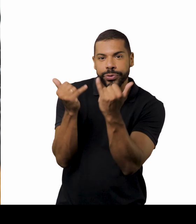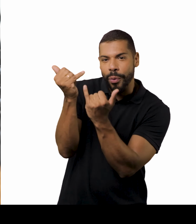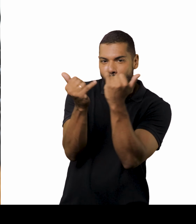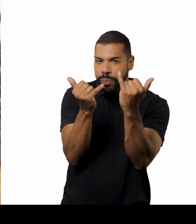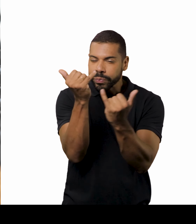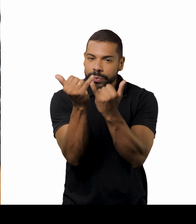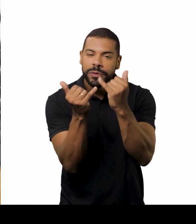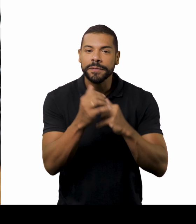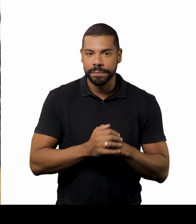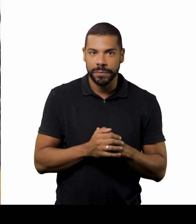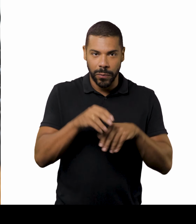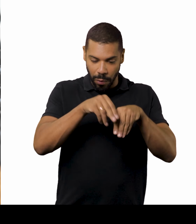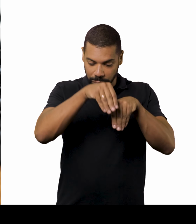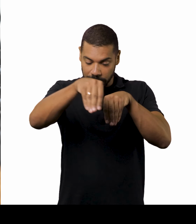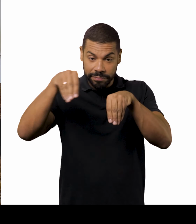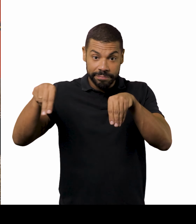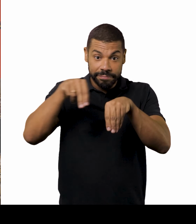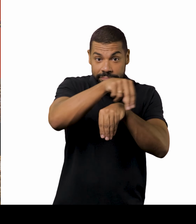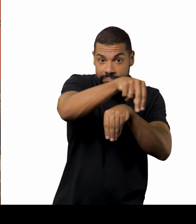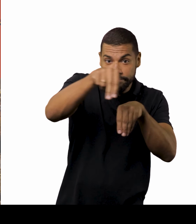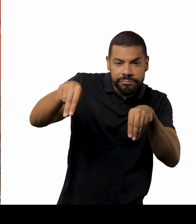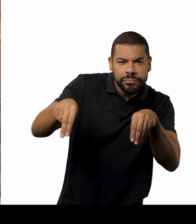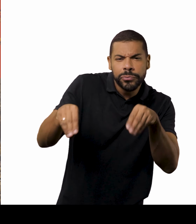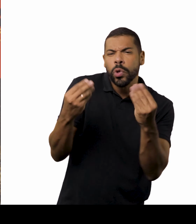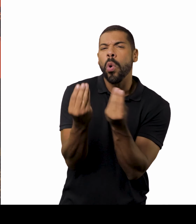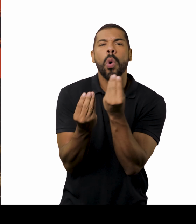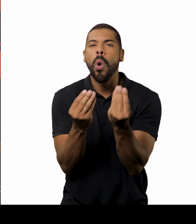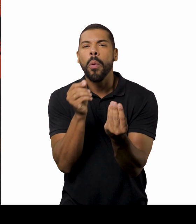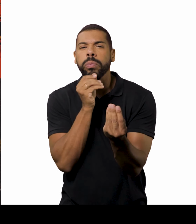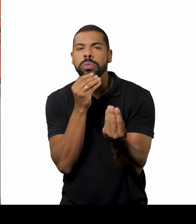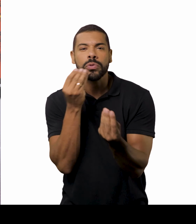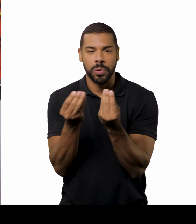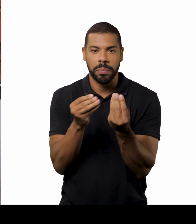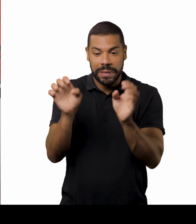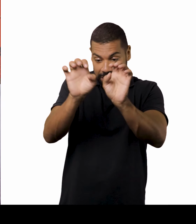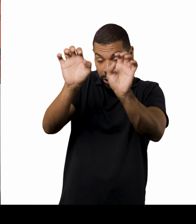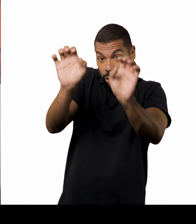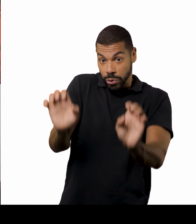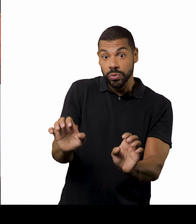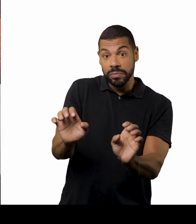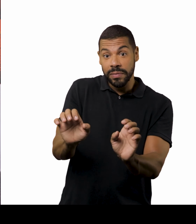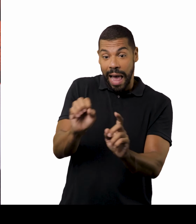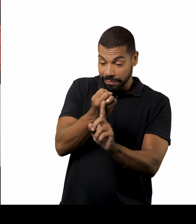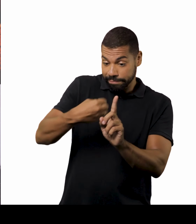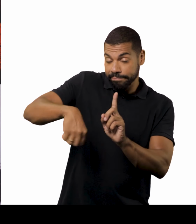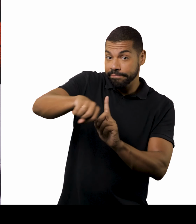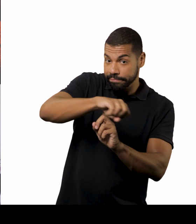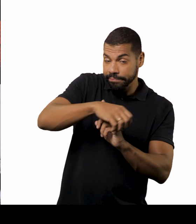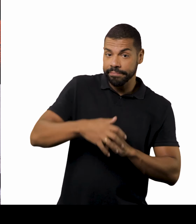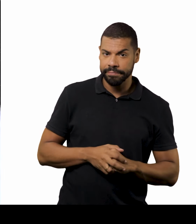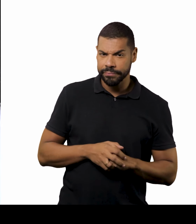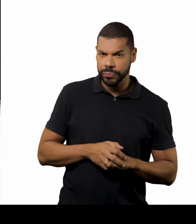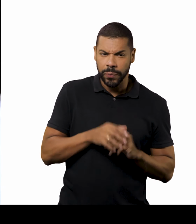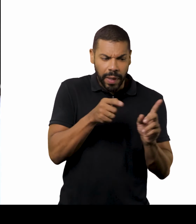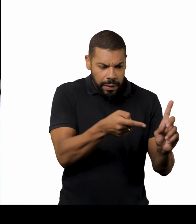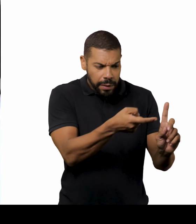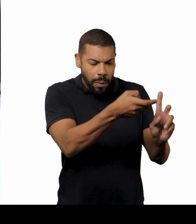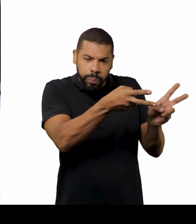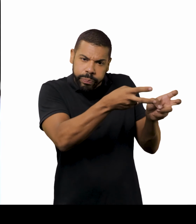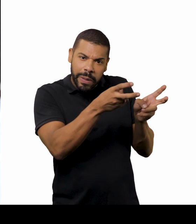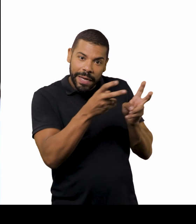posiciona peças do xadrez no tabuleiro, um jogo que tem muito a ver com a forma estrutural como a sociedade se configura. A gente